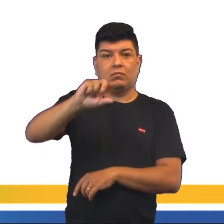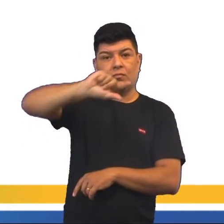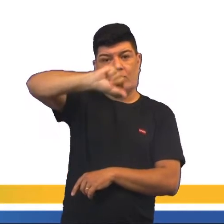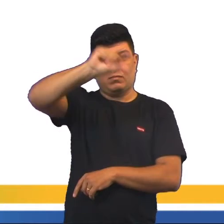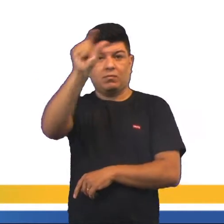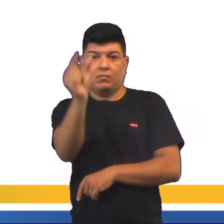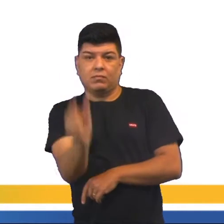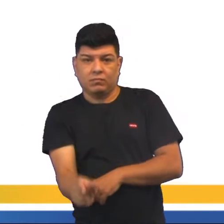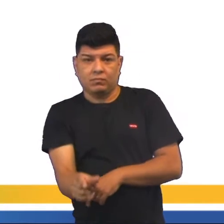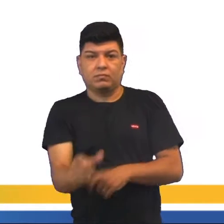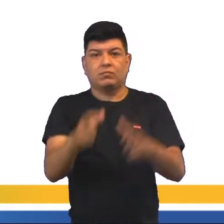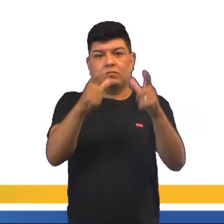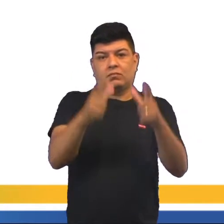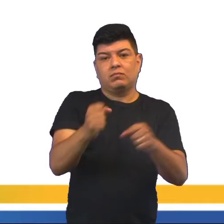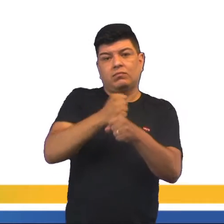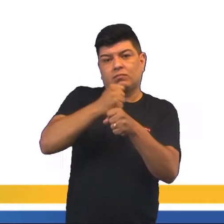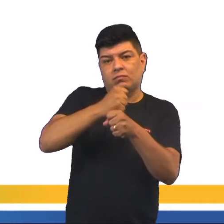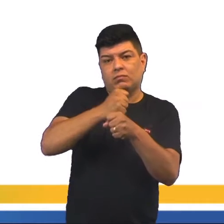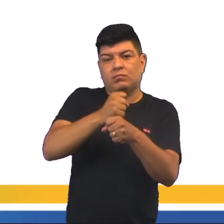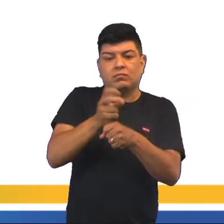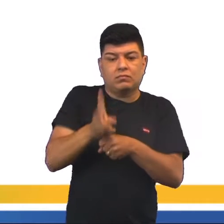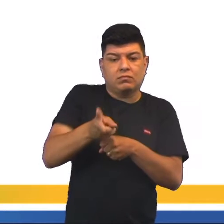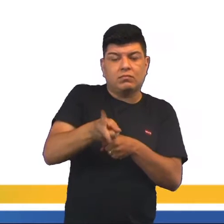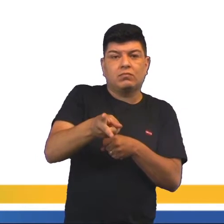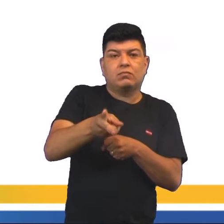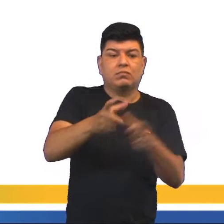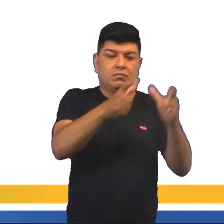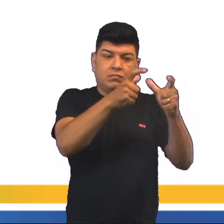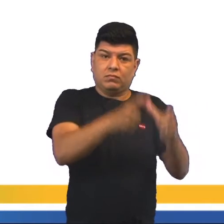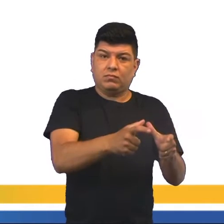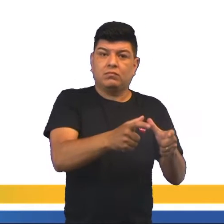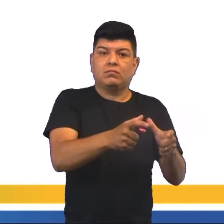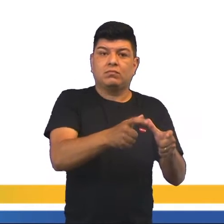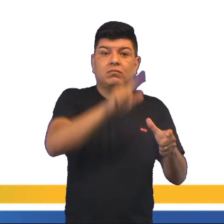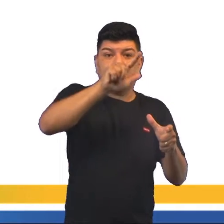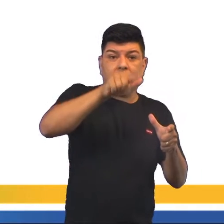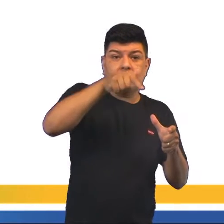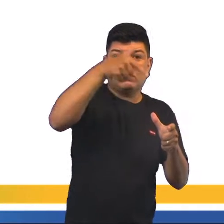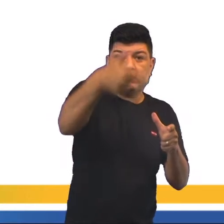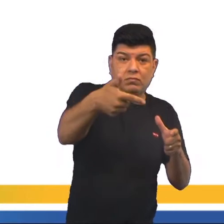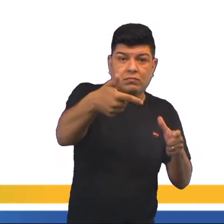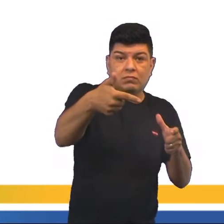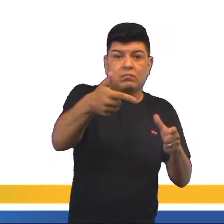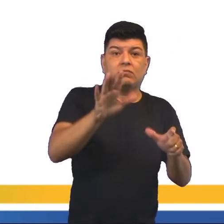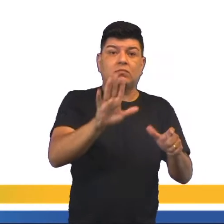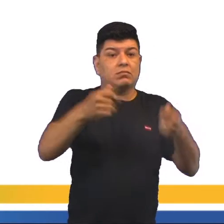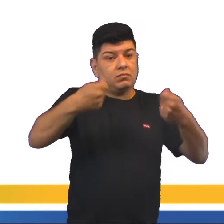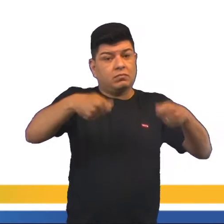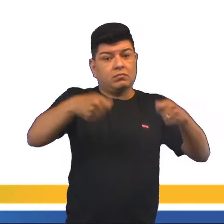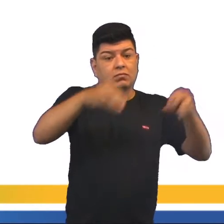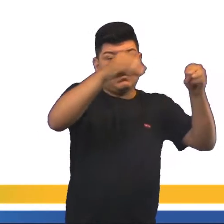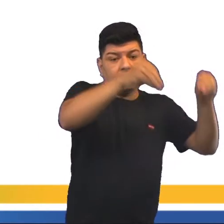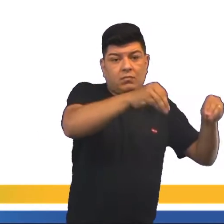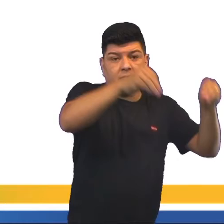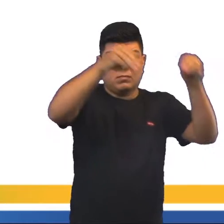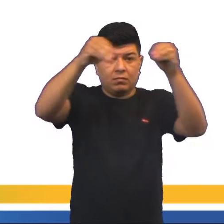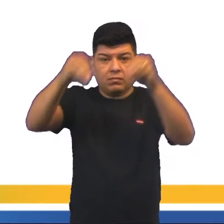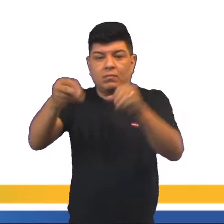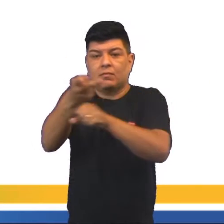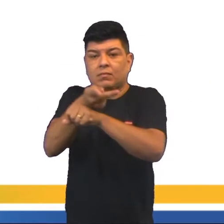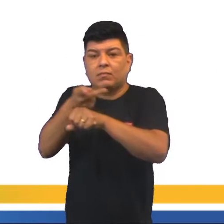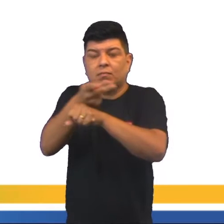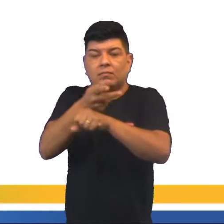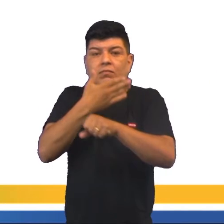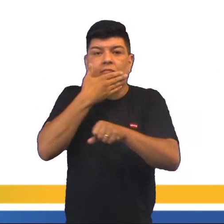seja, em determinadas épocas do ano eles permaneciam numa região e quando fosse mais conveniente eles migravam, né, em busca de